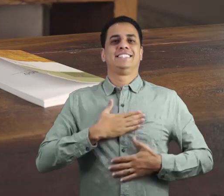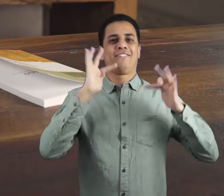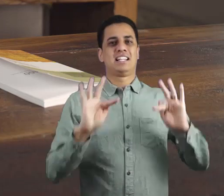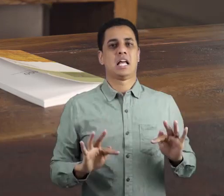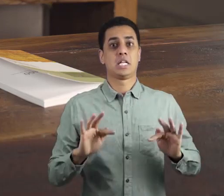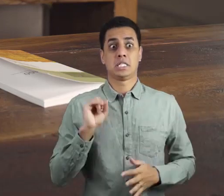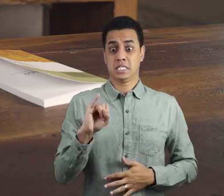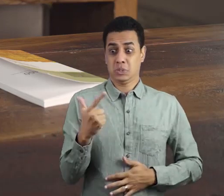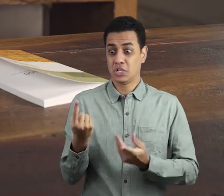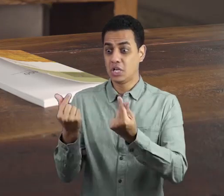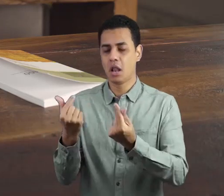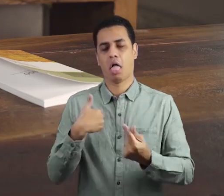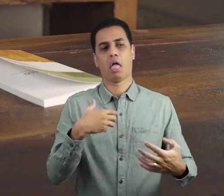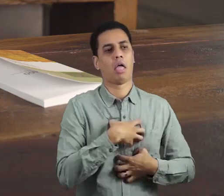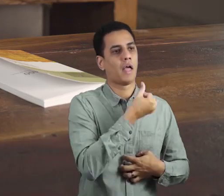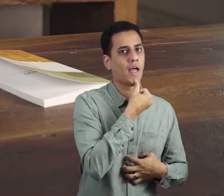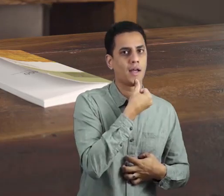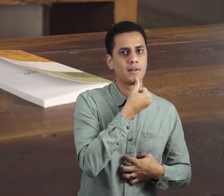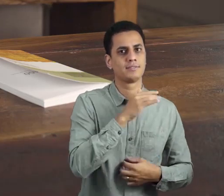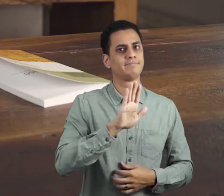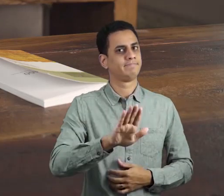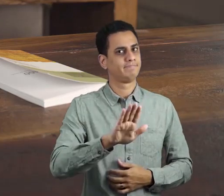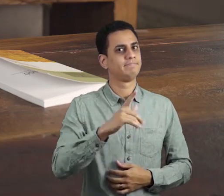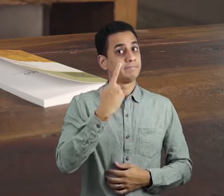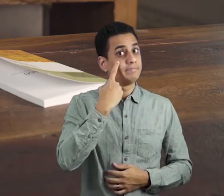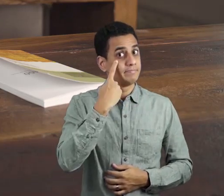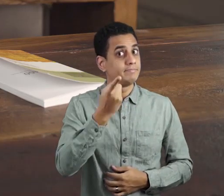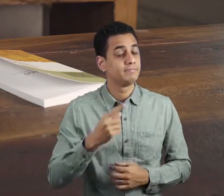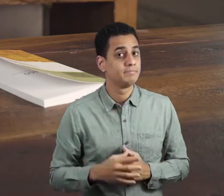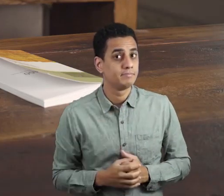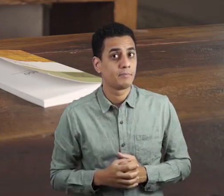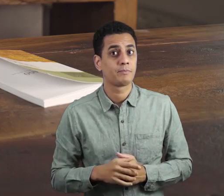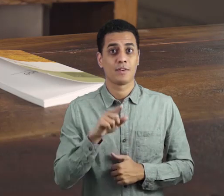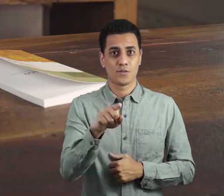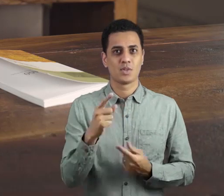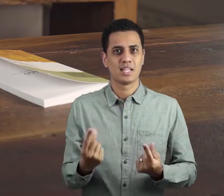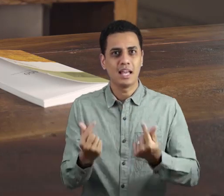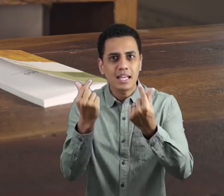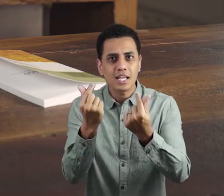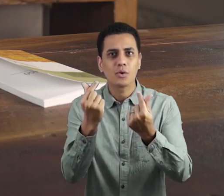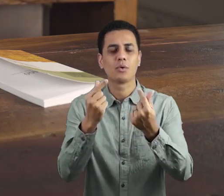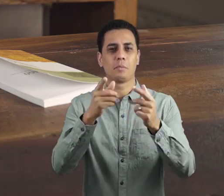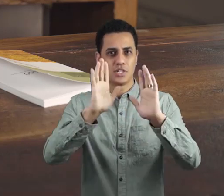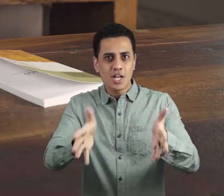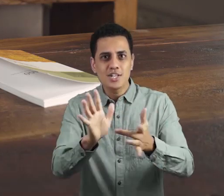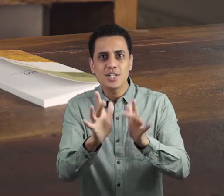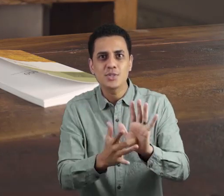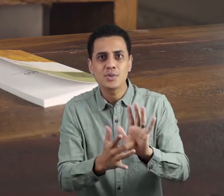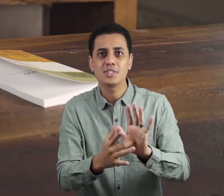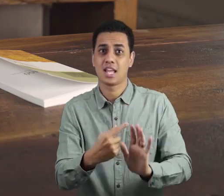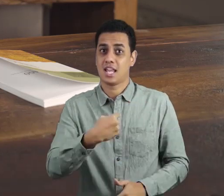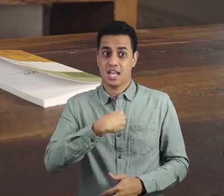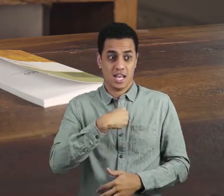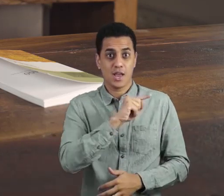riqueza. Quer ver uma outra possibilidade? Você coloca fé no que o dinheiro pode fazer por você hoje e amanhã. Mas